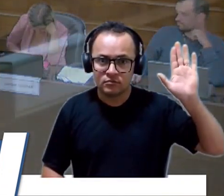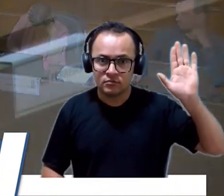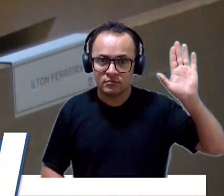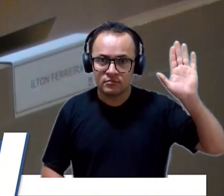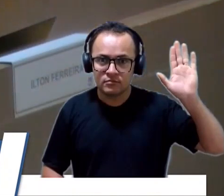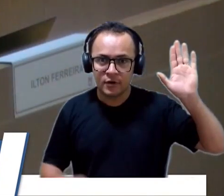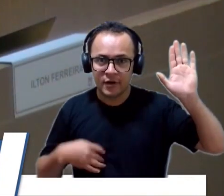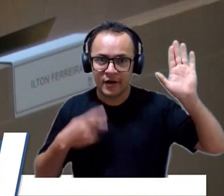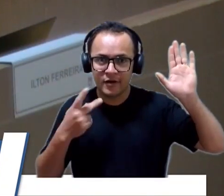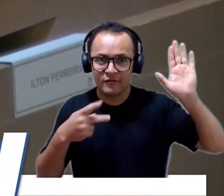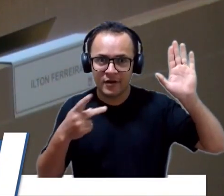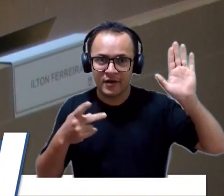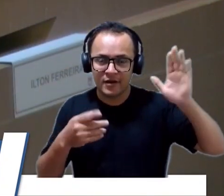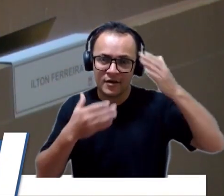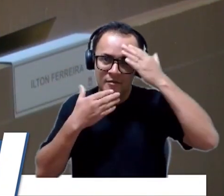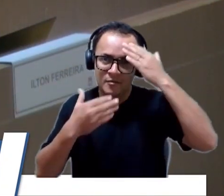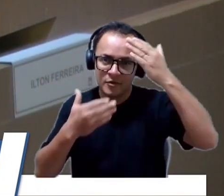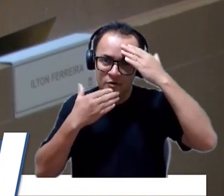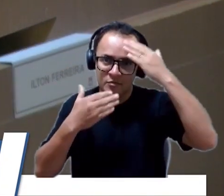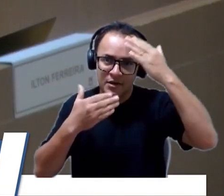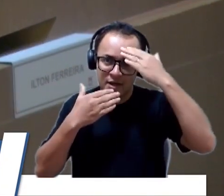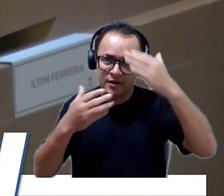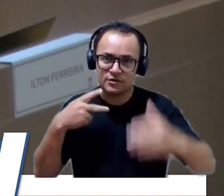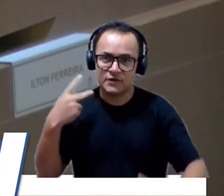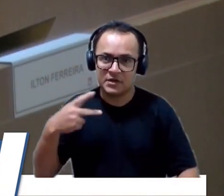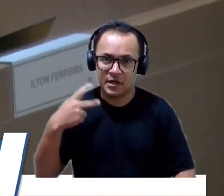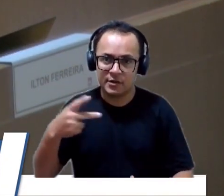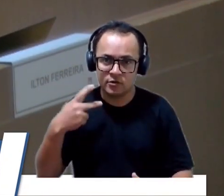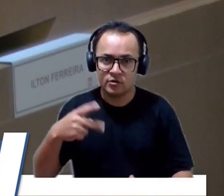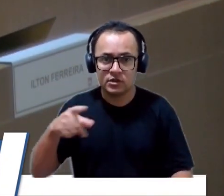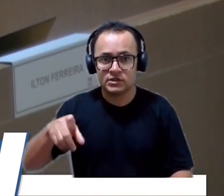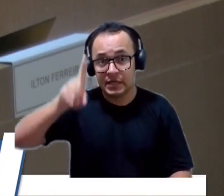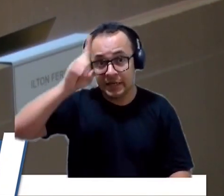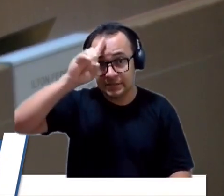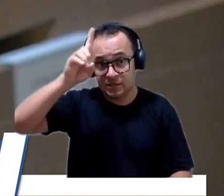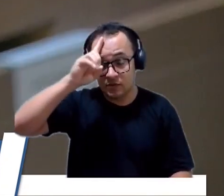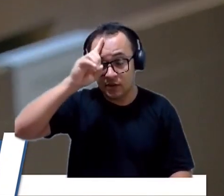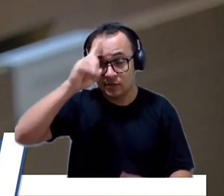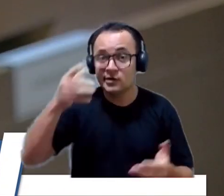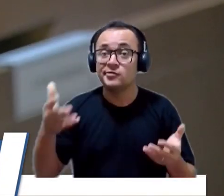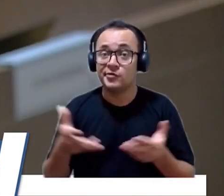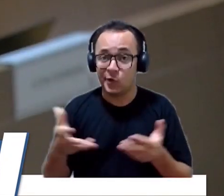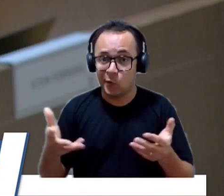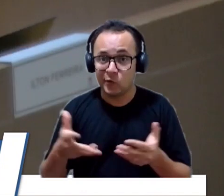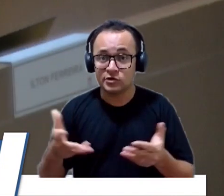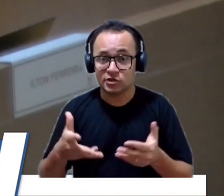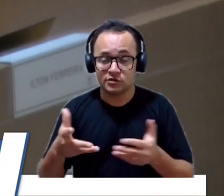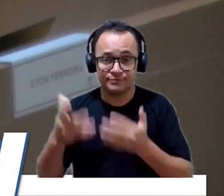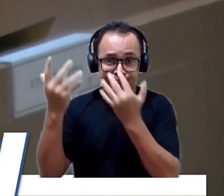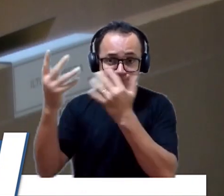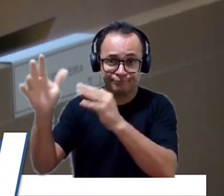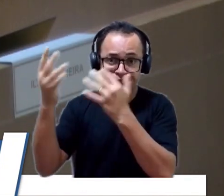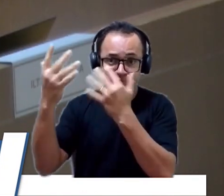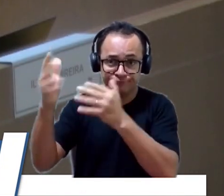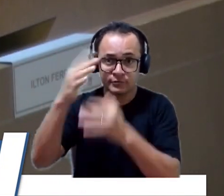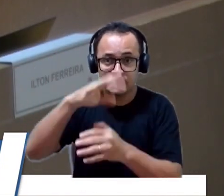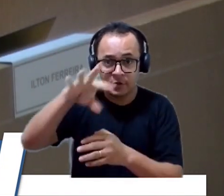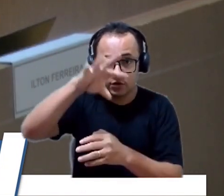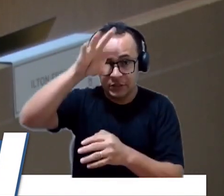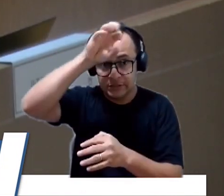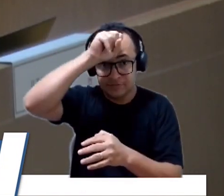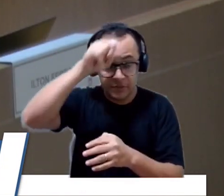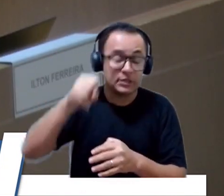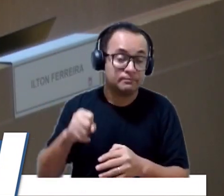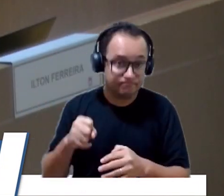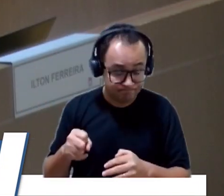Obrigado aos nobres edis aí. Nós não podíamos passar a data de hoje sem realmente fazer essa homenagem à doutrina espírita. E conforme nós